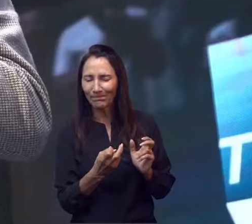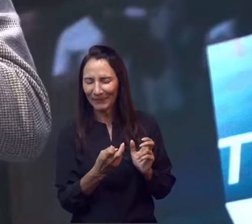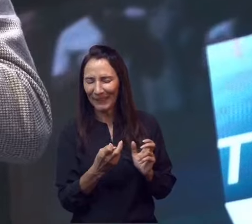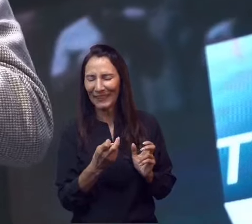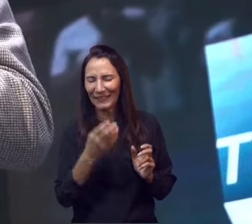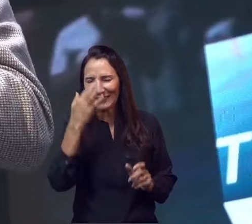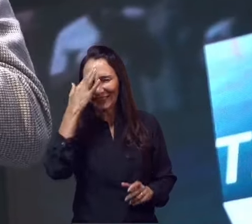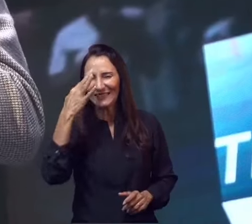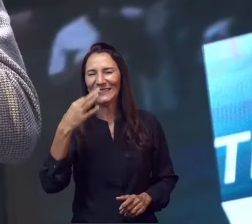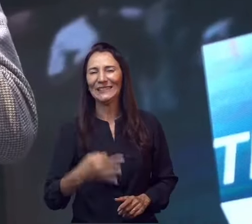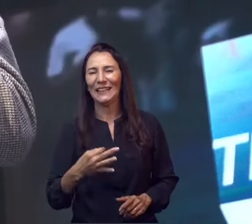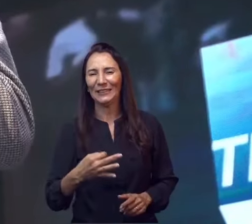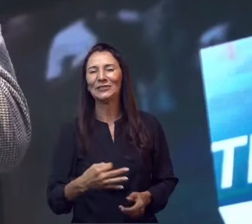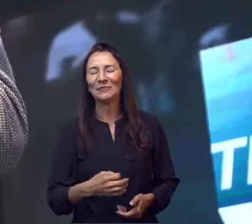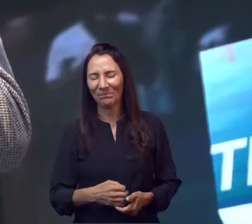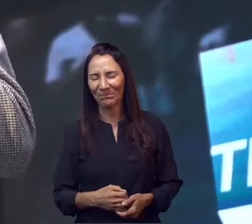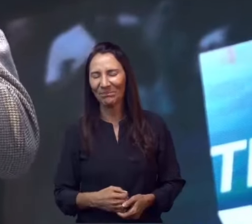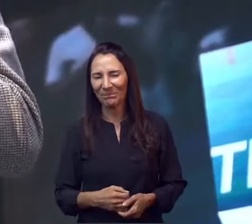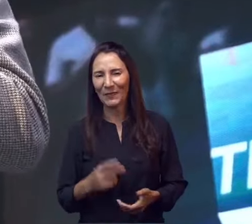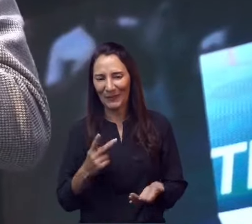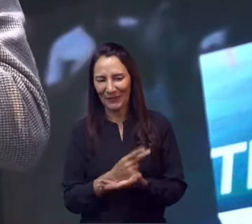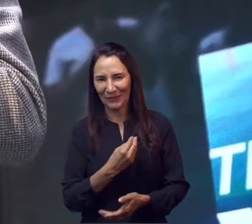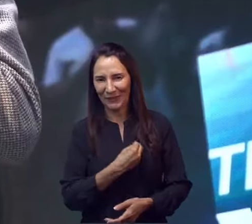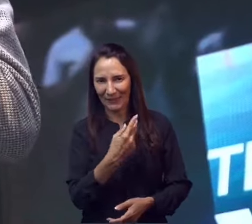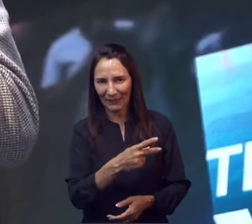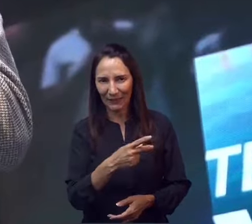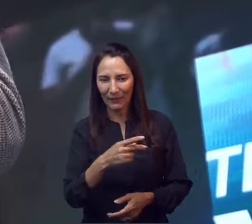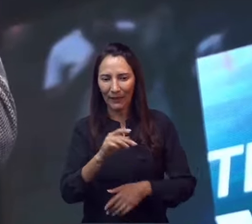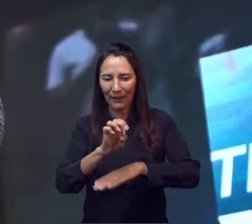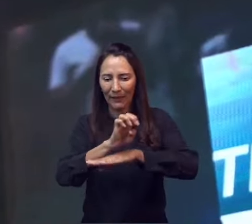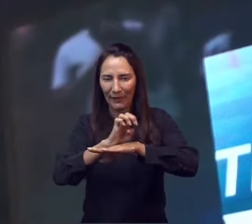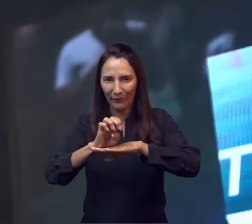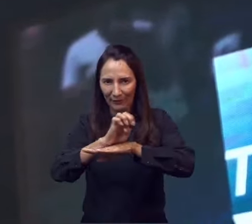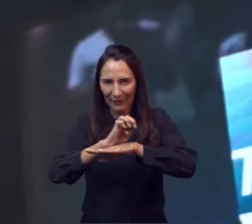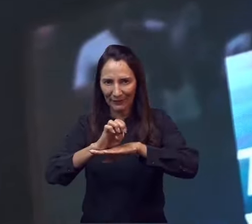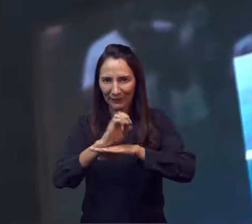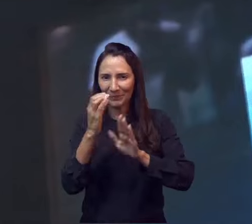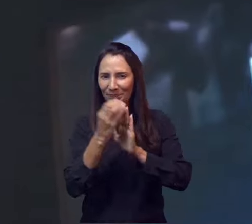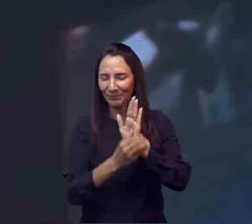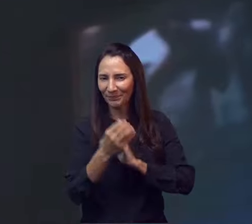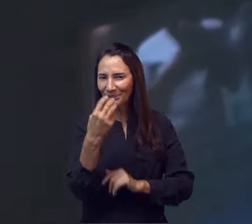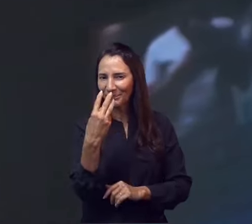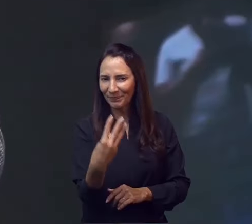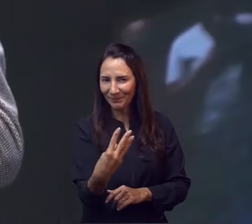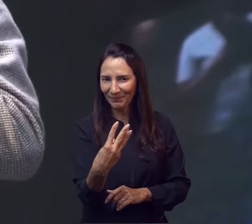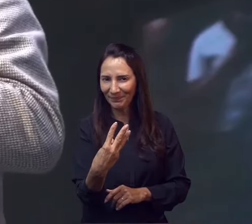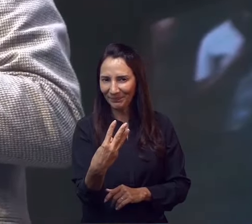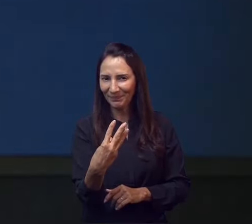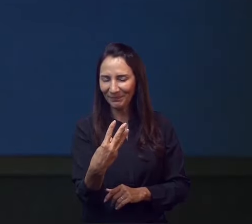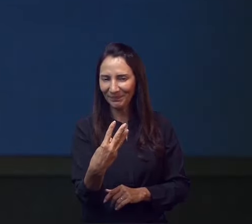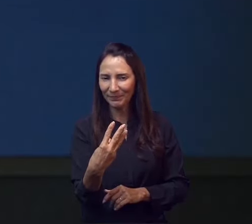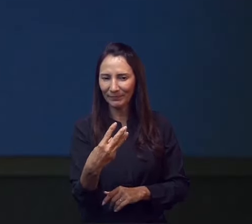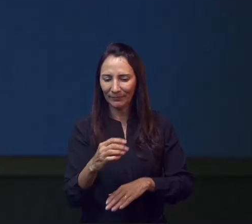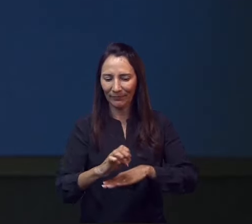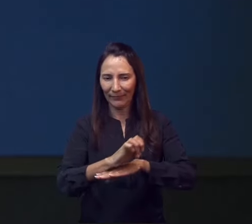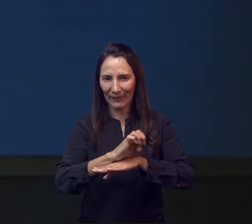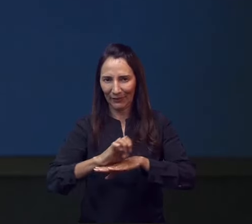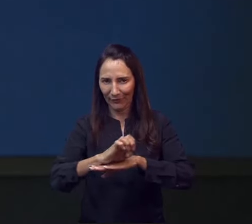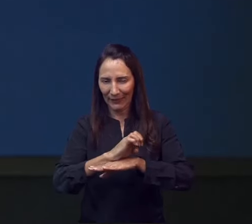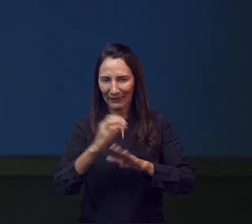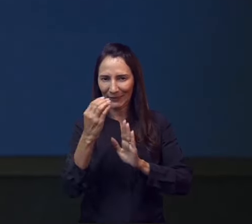acontecido na vida dele Abre A sua Bíblia em Efésios Capítulo 3 Efésios